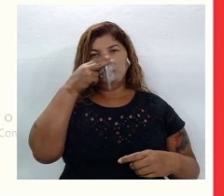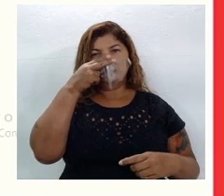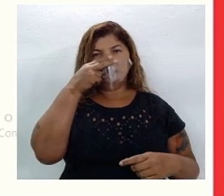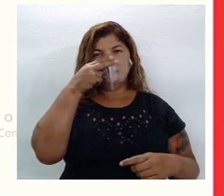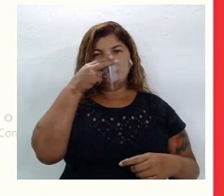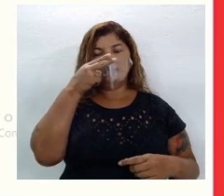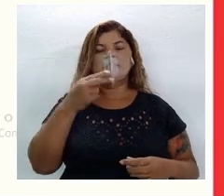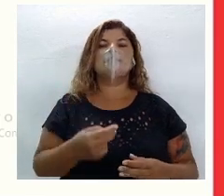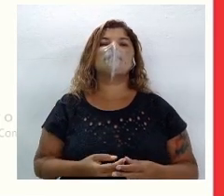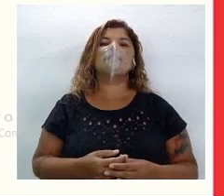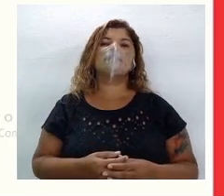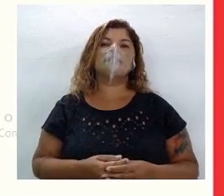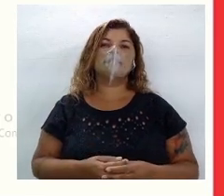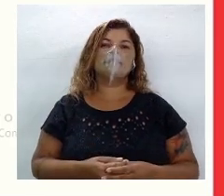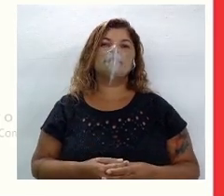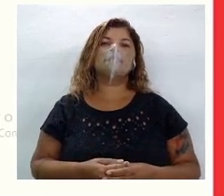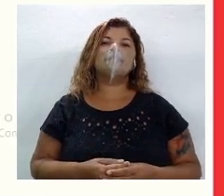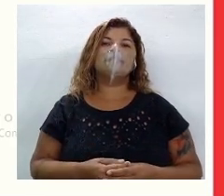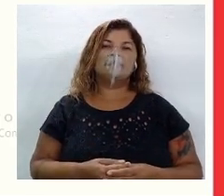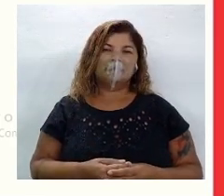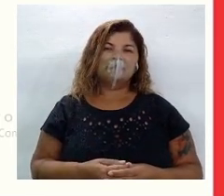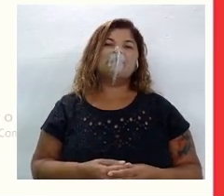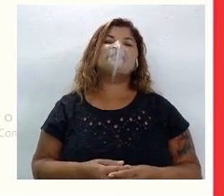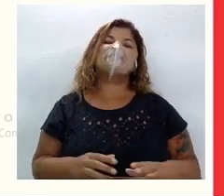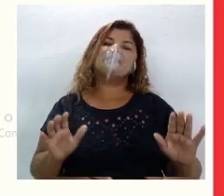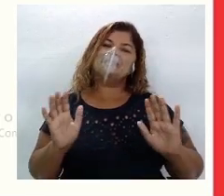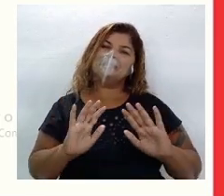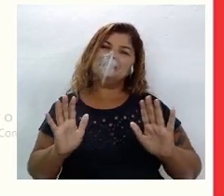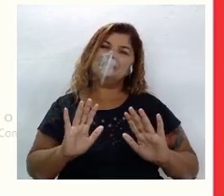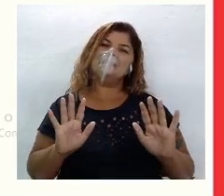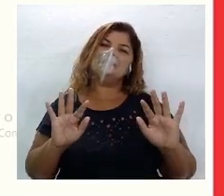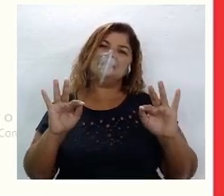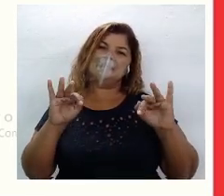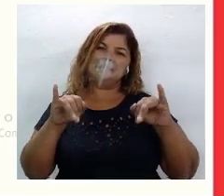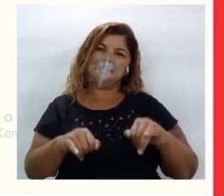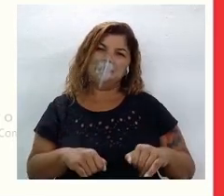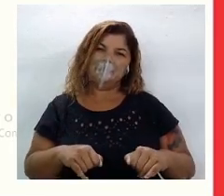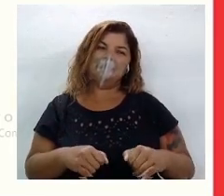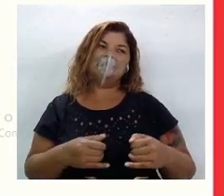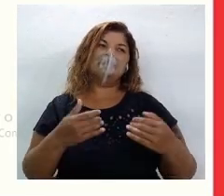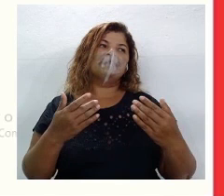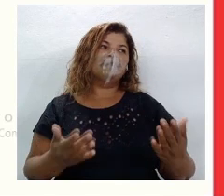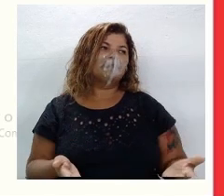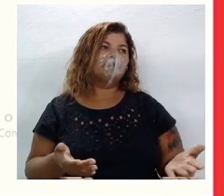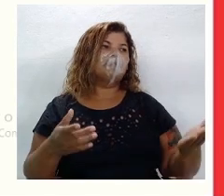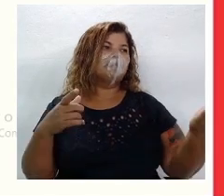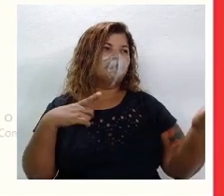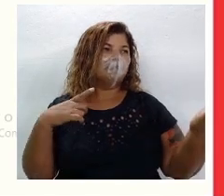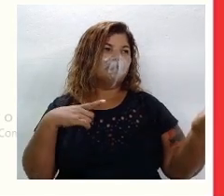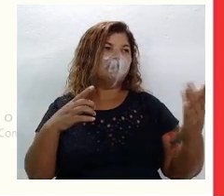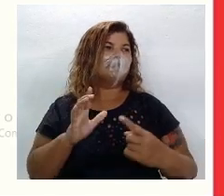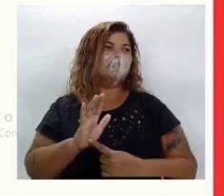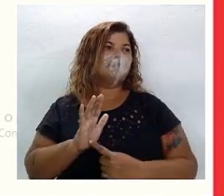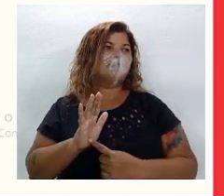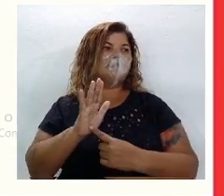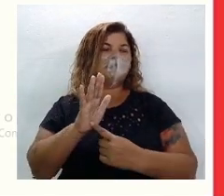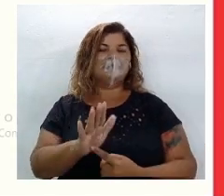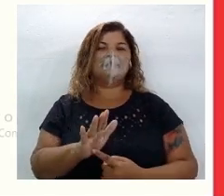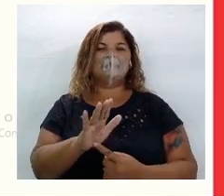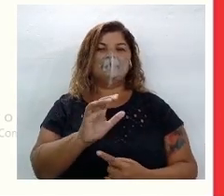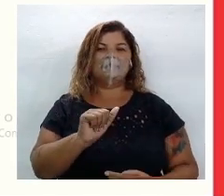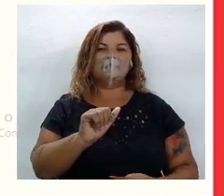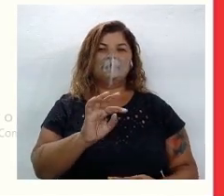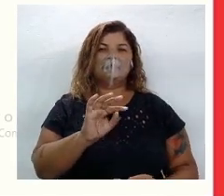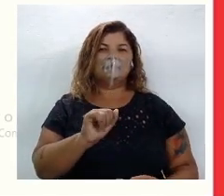evangélicos. Rondônia! E aqui, finalizo para vocês, trago aqui uma curiosidade. Vocês sabiam que Catarina